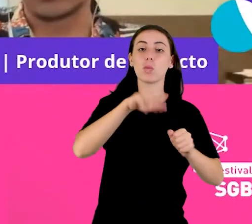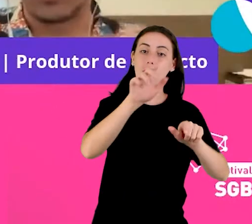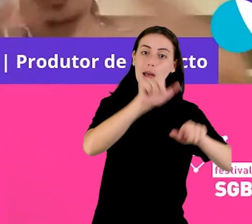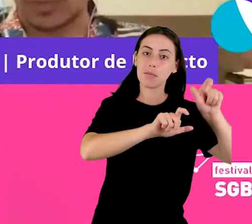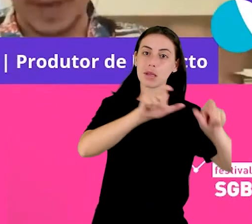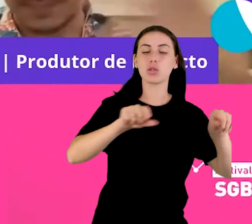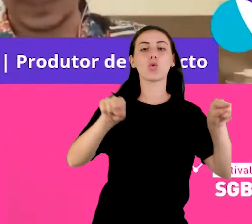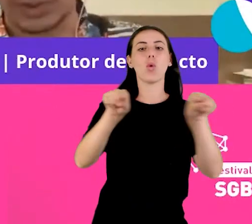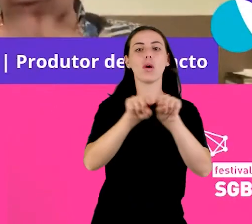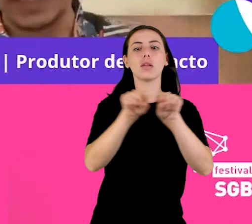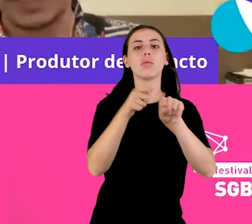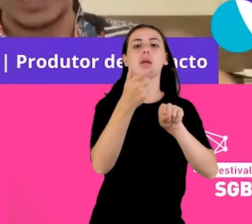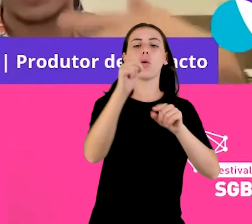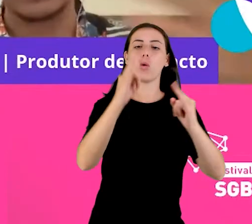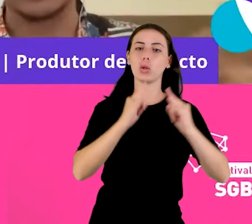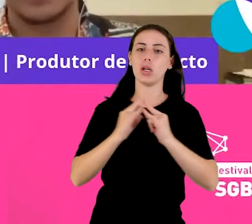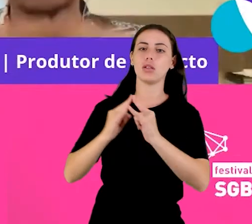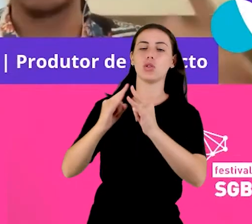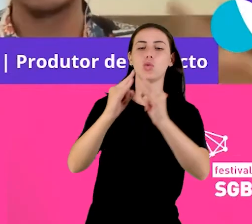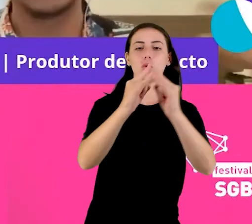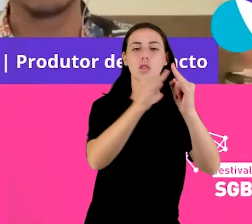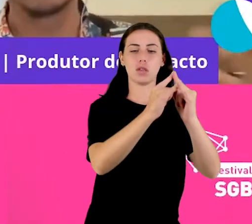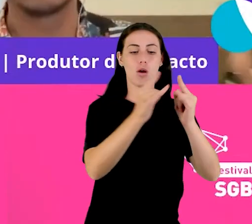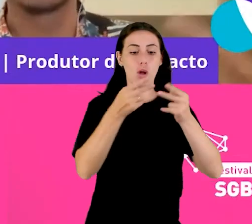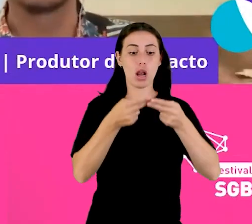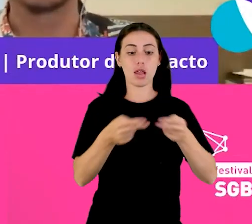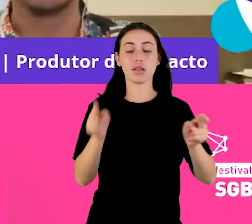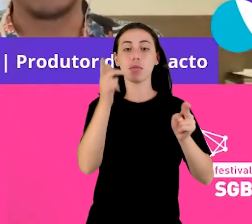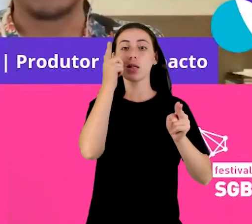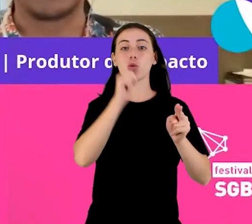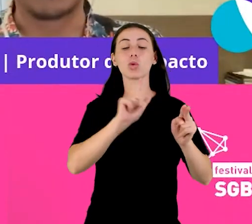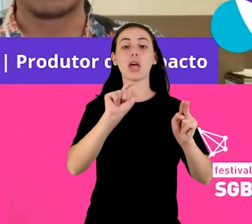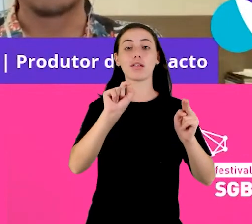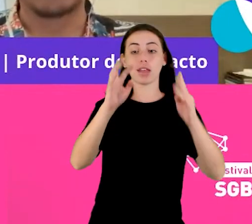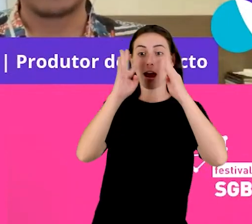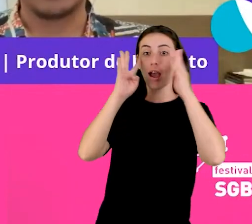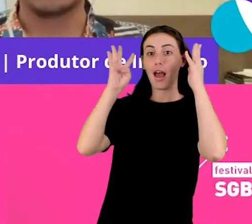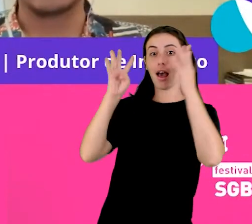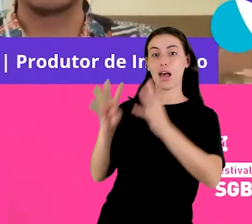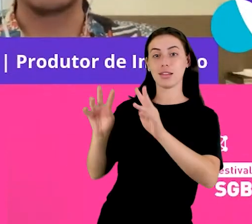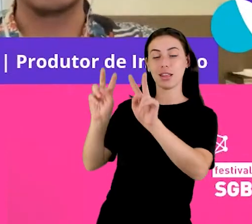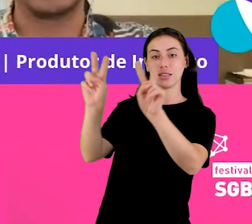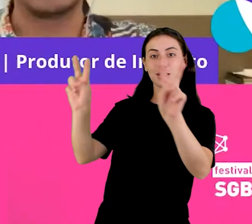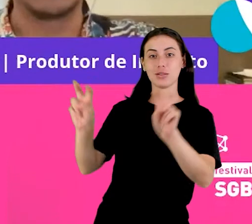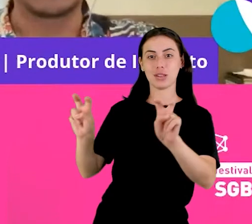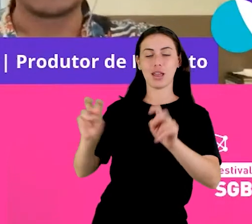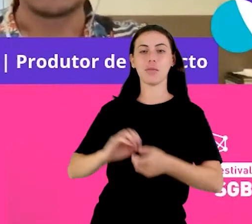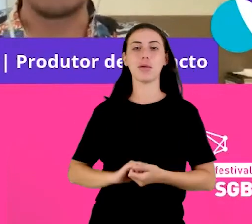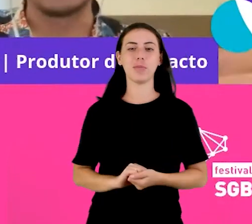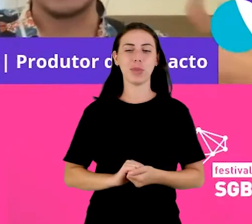com mais pessoas, com mais entidades, né? Tentar fazer que o lançamento fosse um pouco dessa